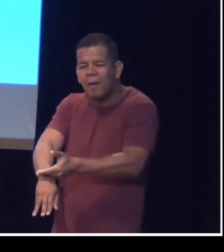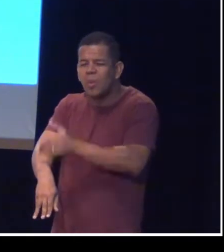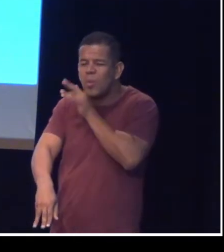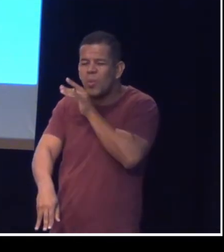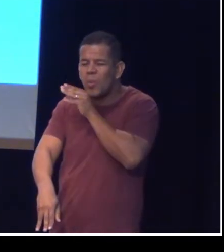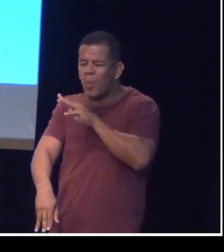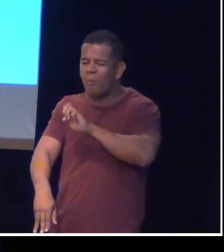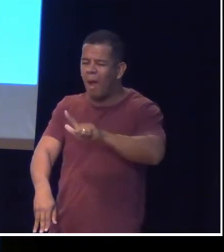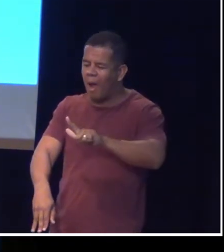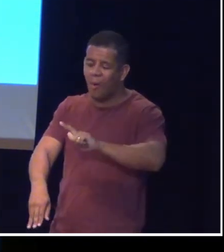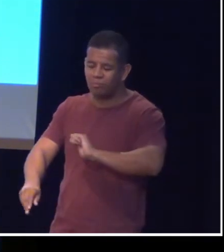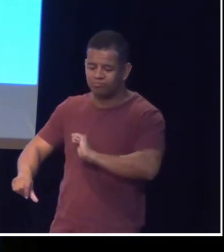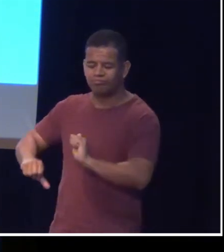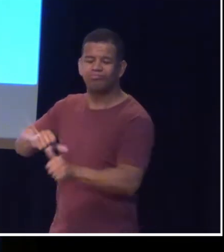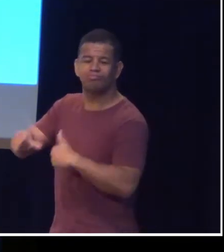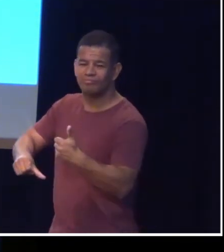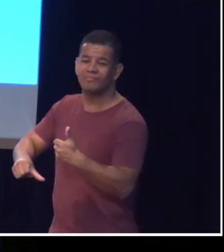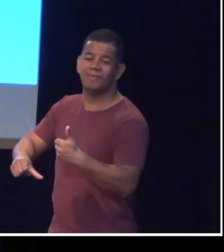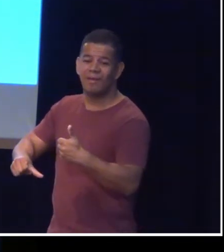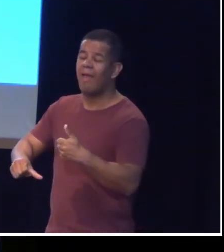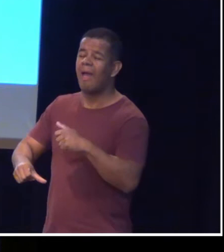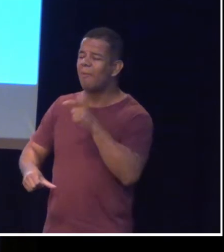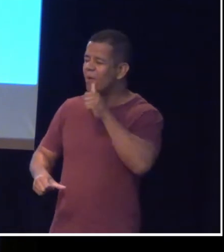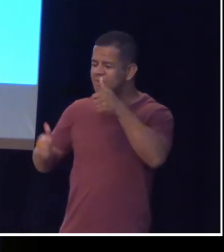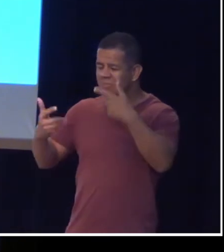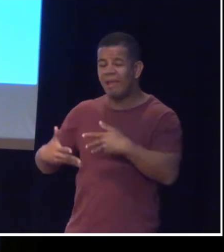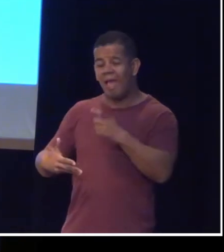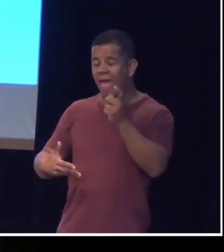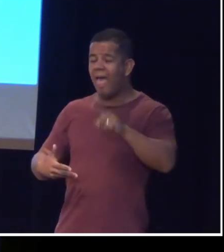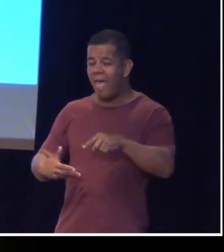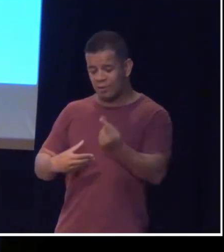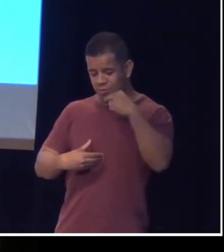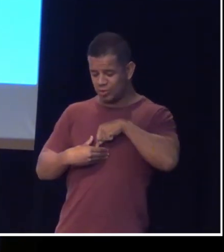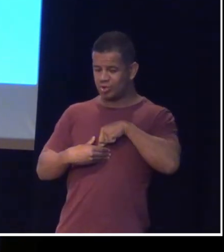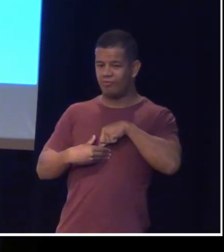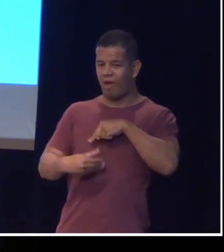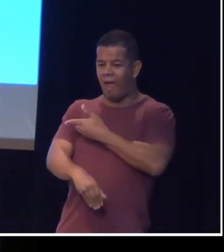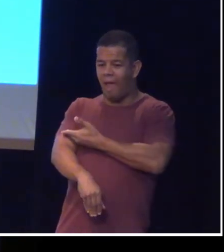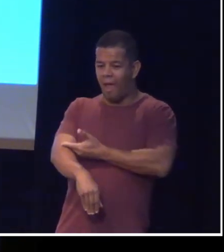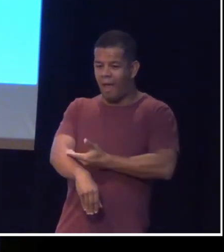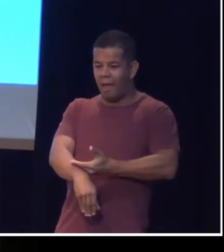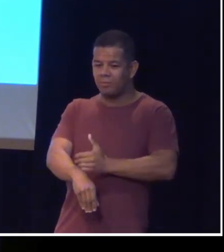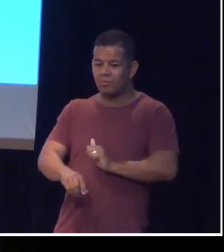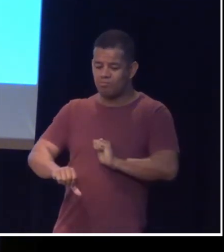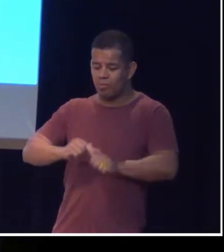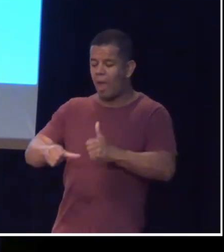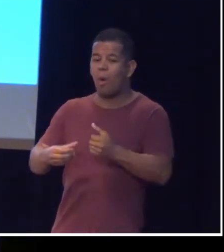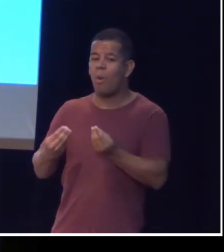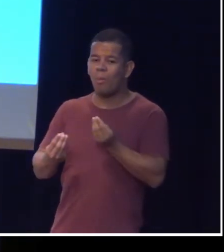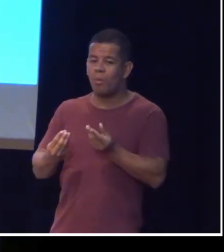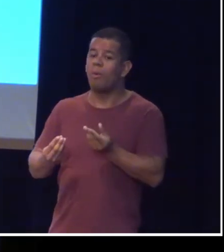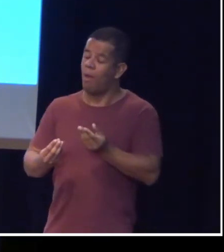muito subjetiva. E aí a acessibilidade atitudinal é uma mudança de atitude, de comportamento,